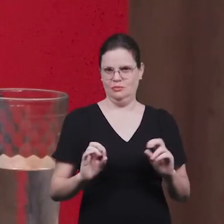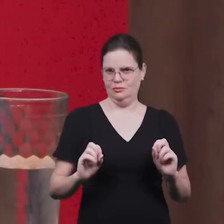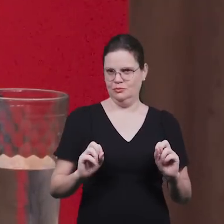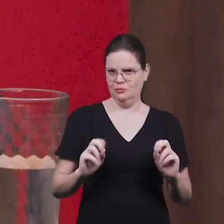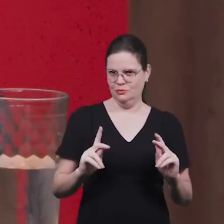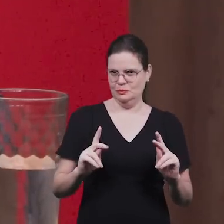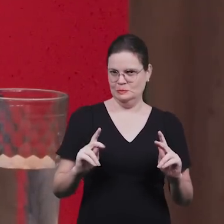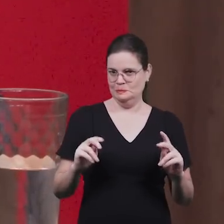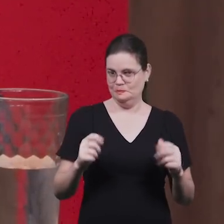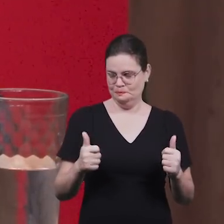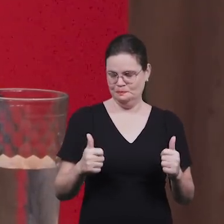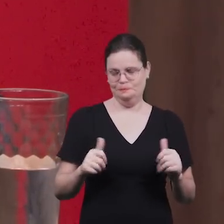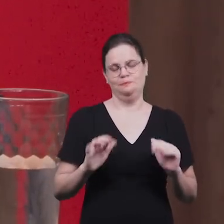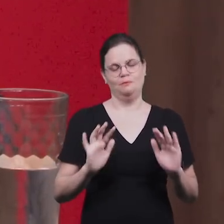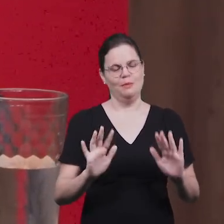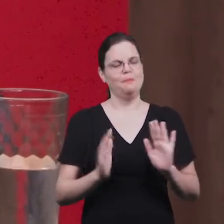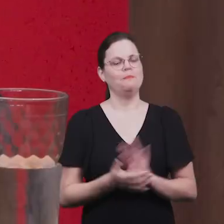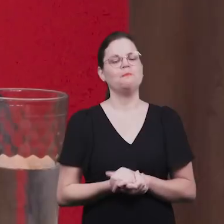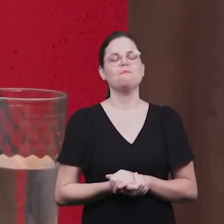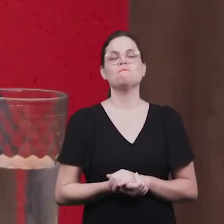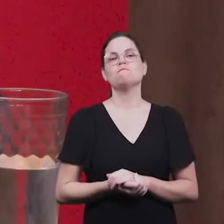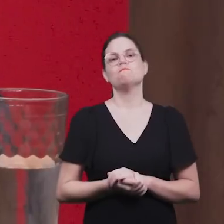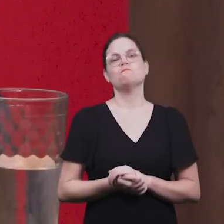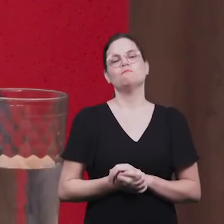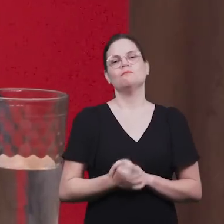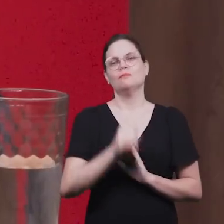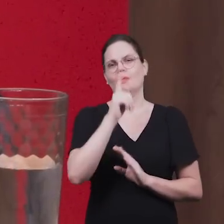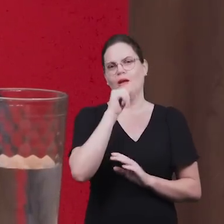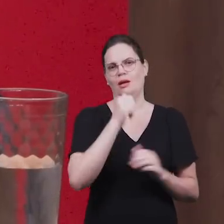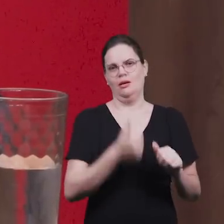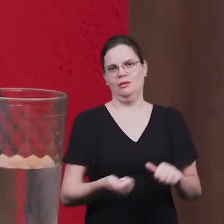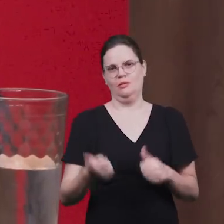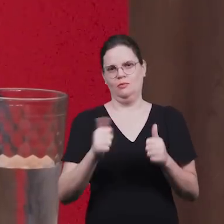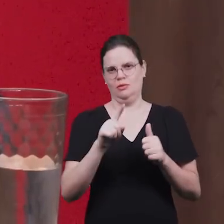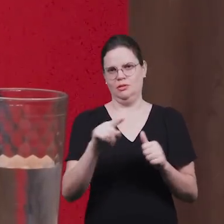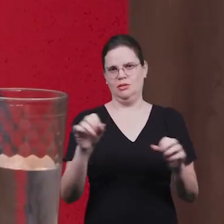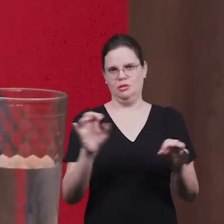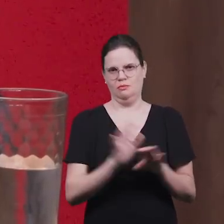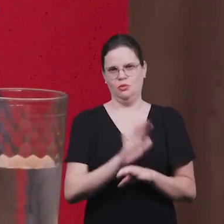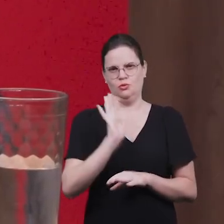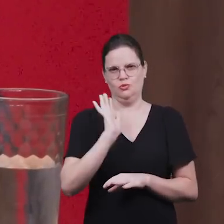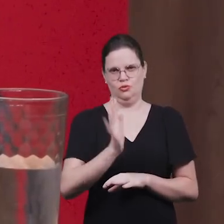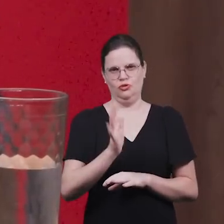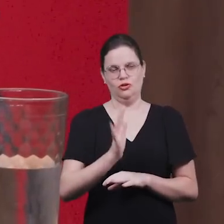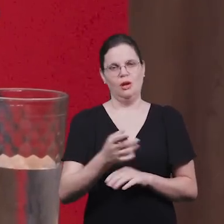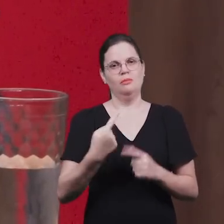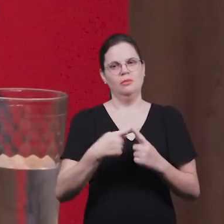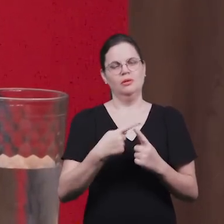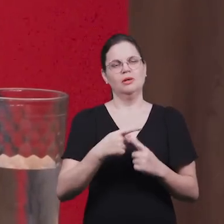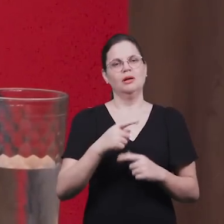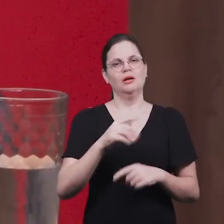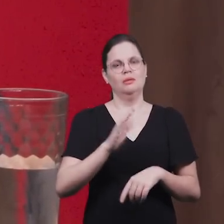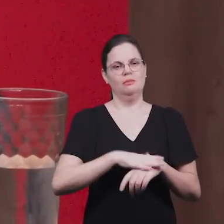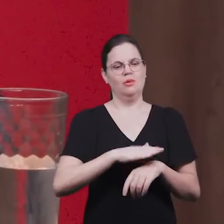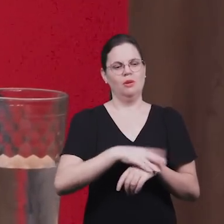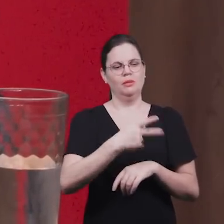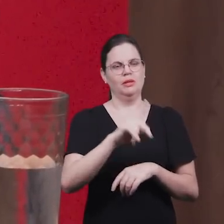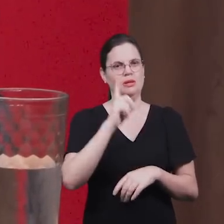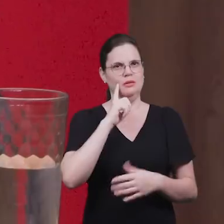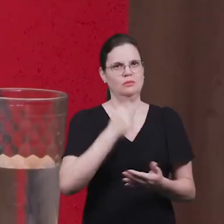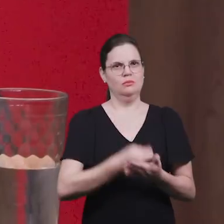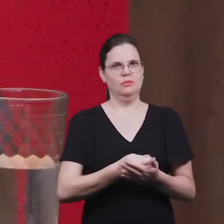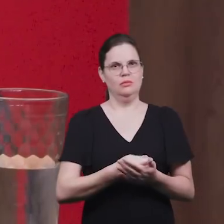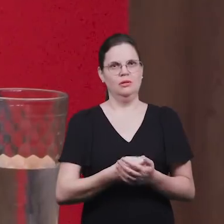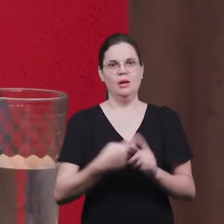né, relatou aqui, batismo nas águas, aquilo que você falou, dependência do homem. E eu pergunto, e a